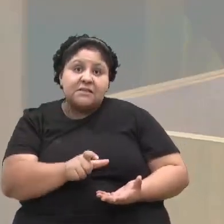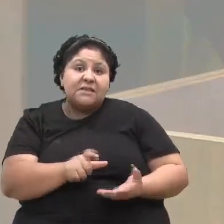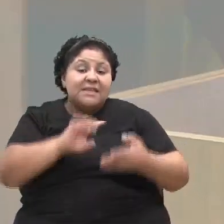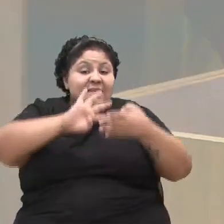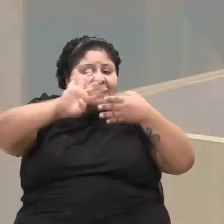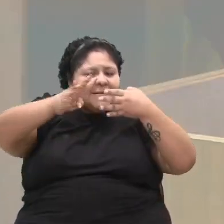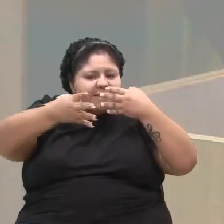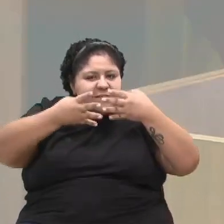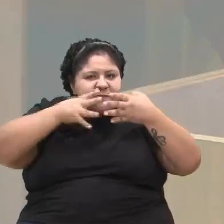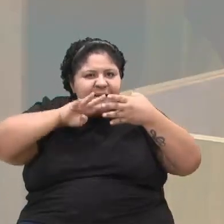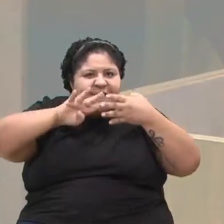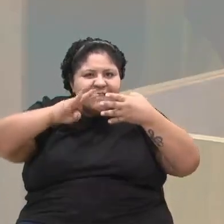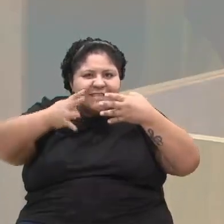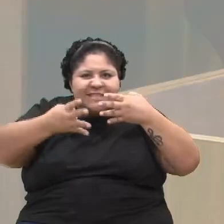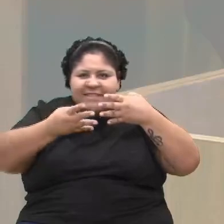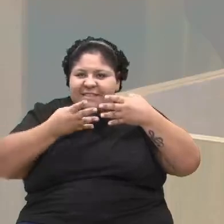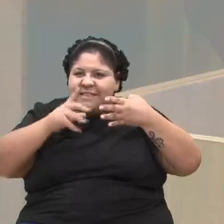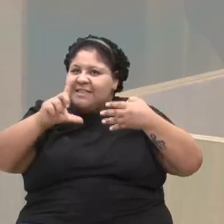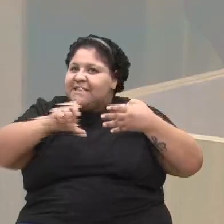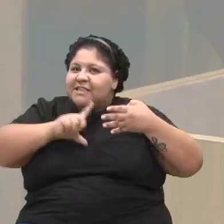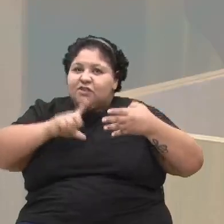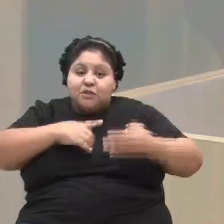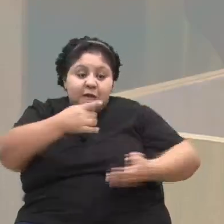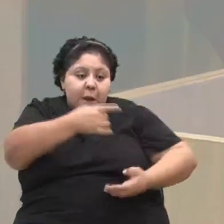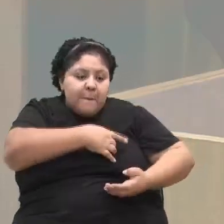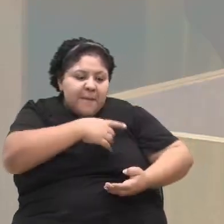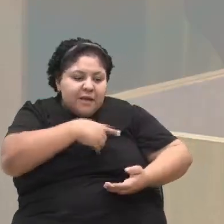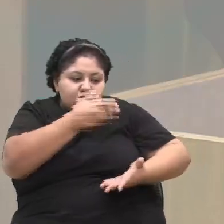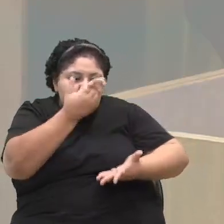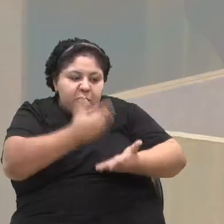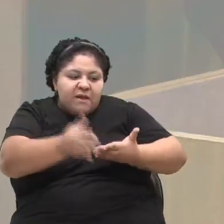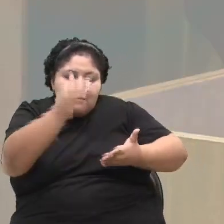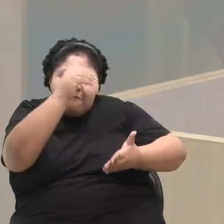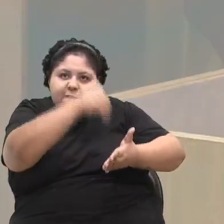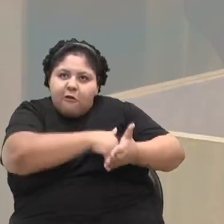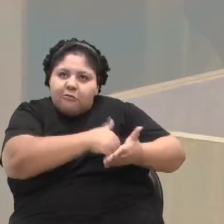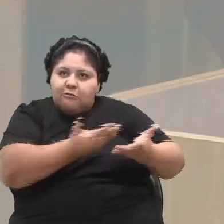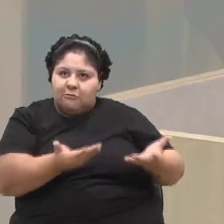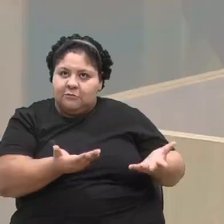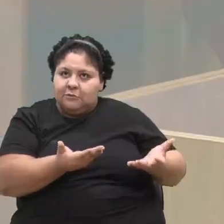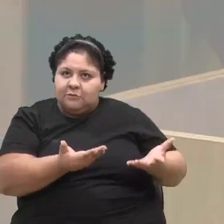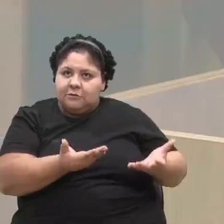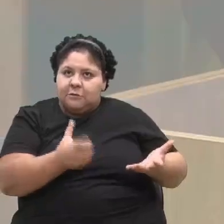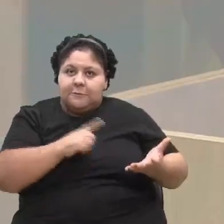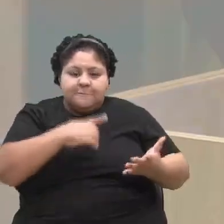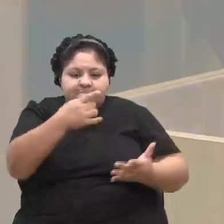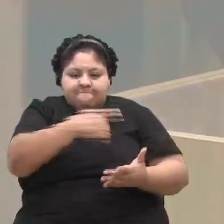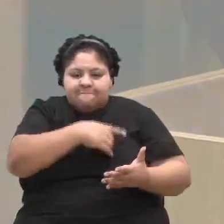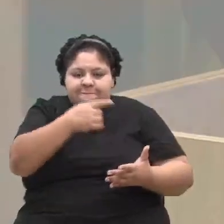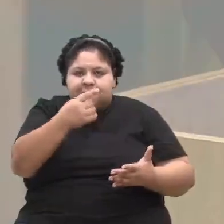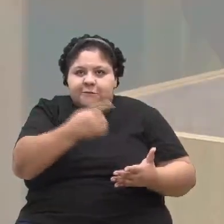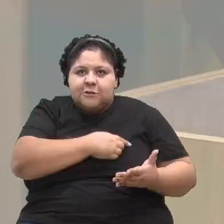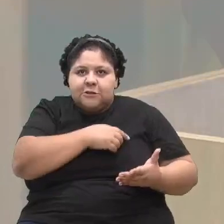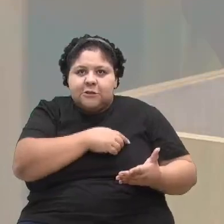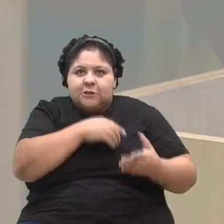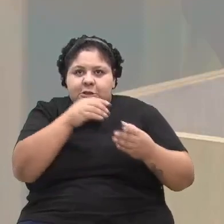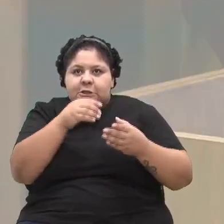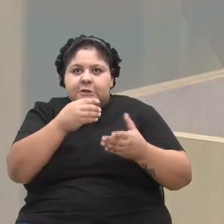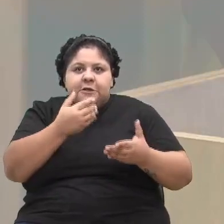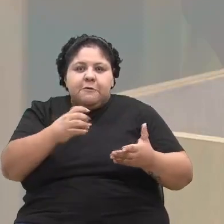transparente. Ela não tem medo de perder voto. Ela não tem medo de ficar fora da